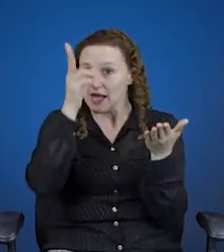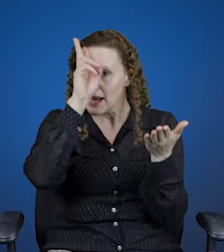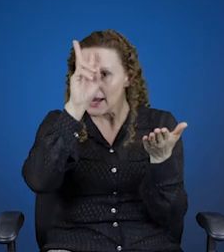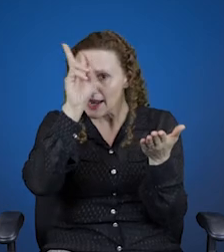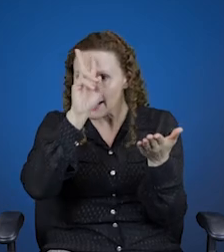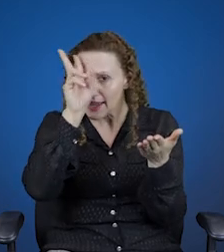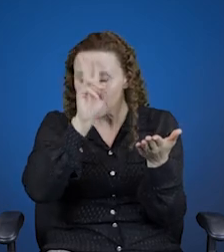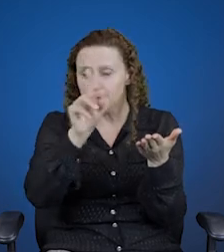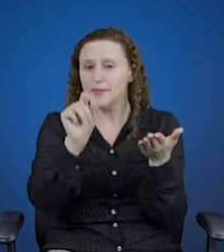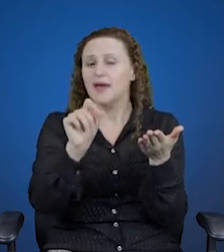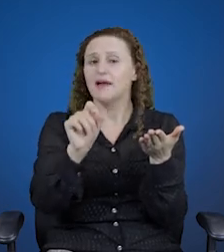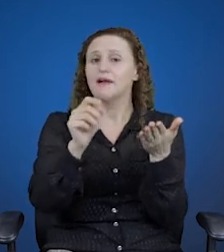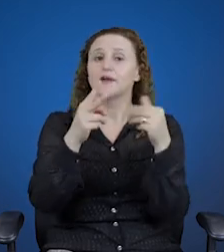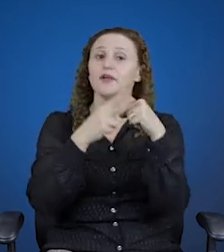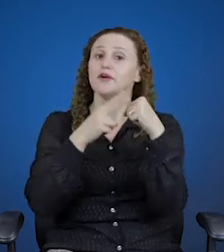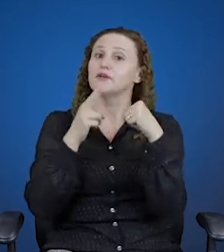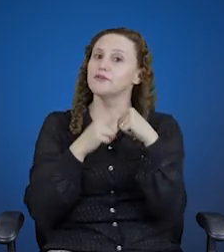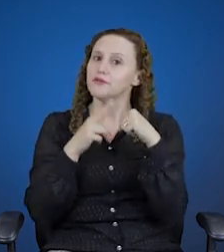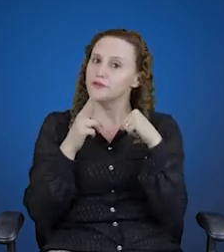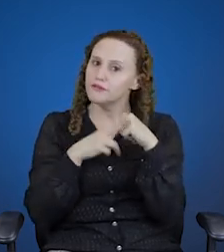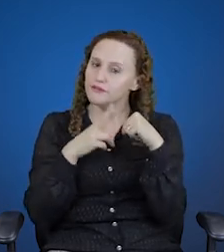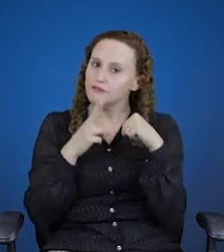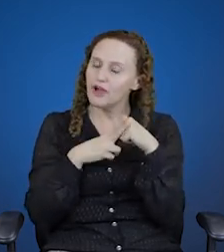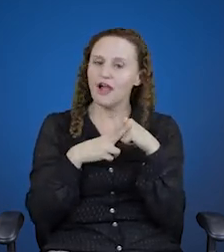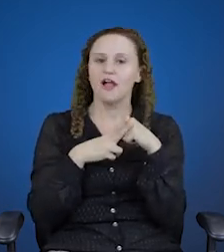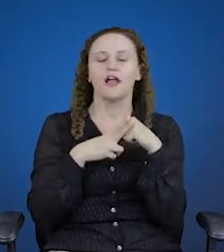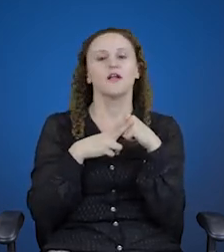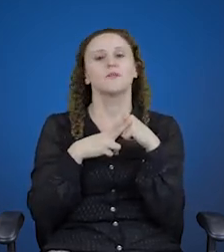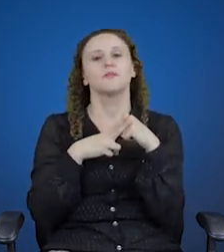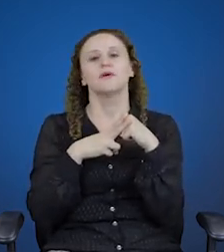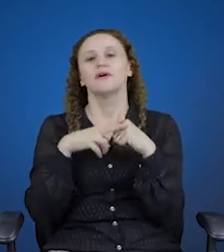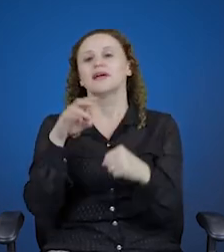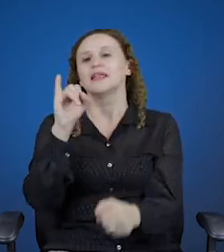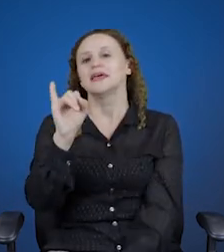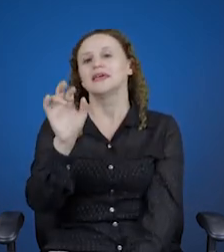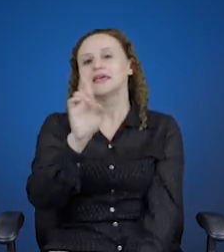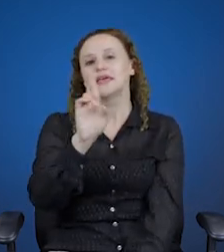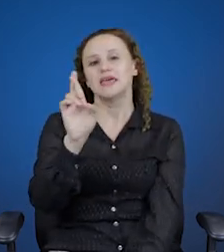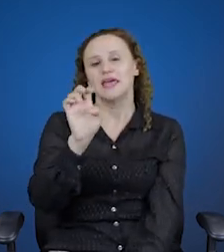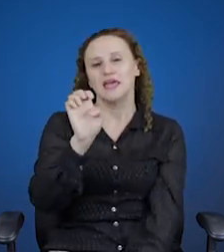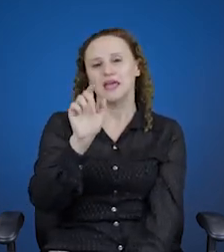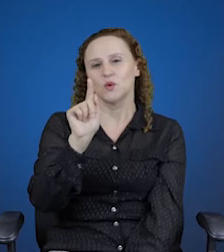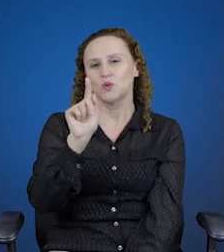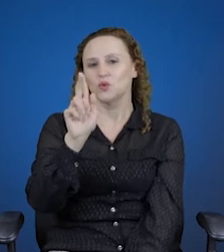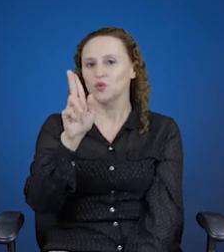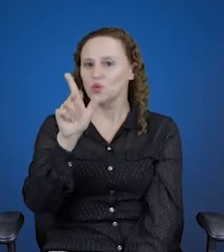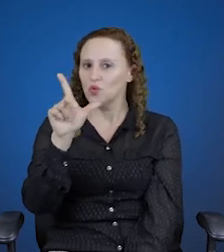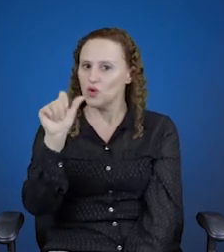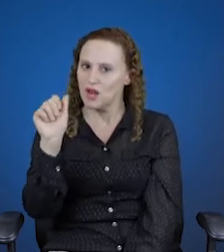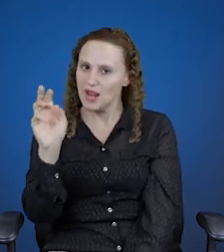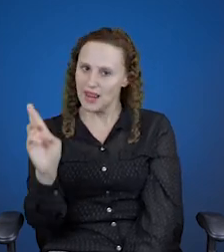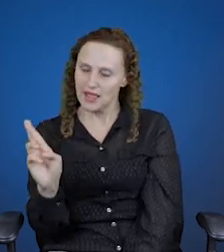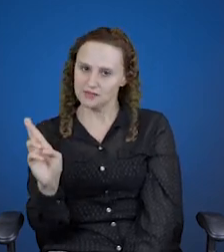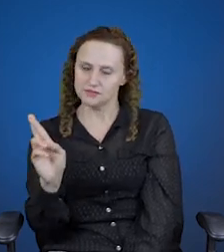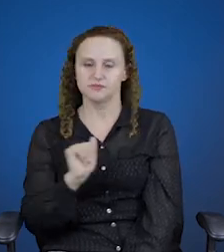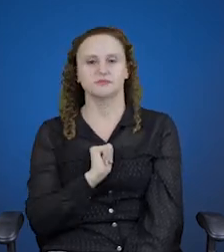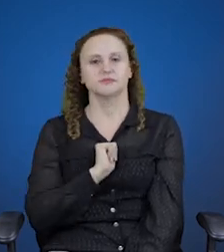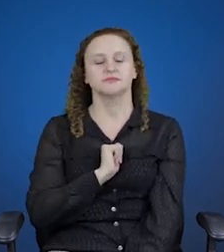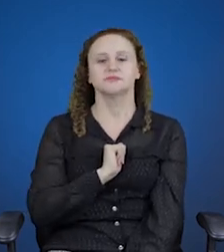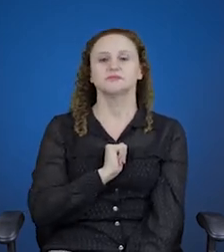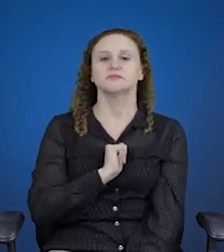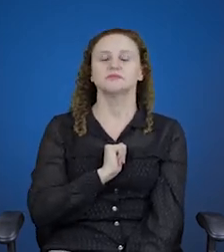que lembrá-los de que o verbo ele é bastante irregular pode perceber que o